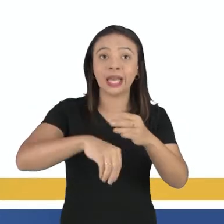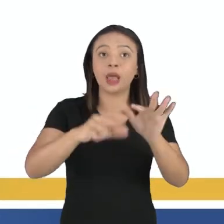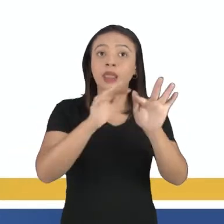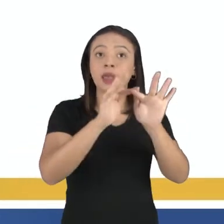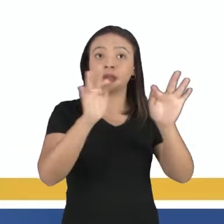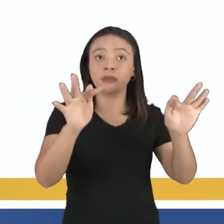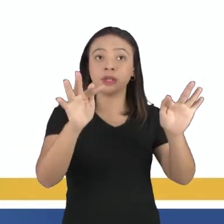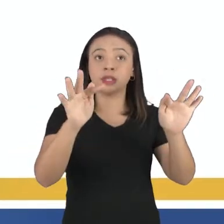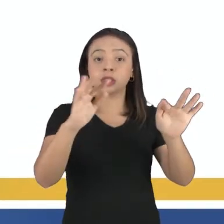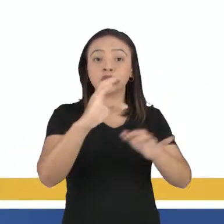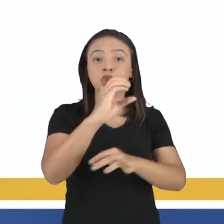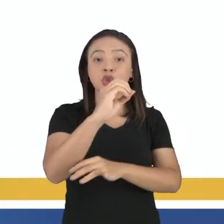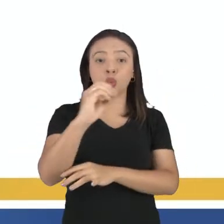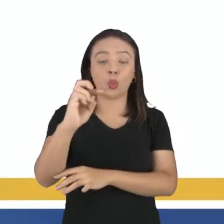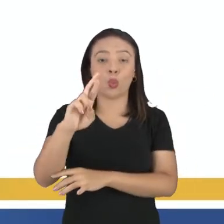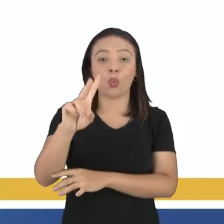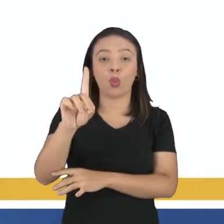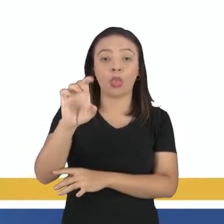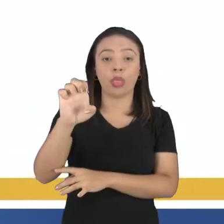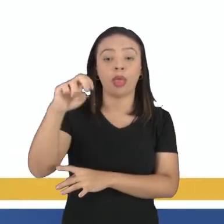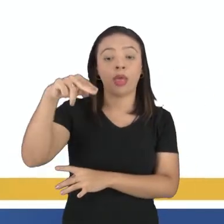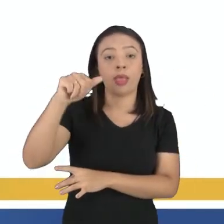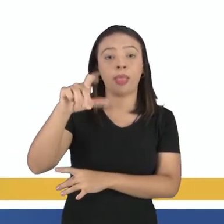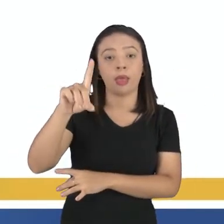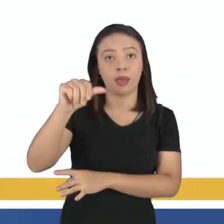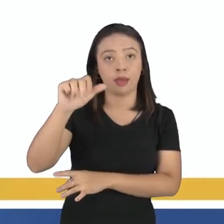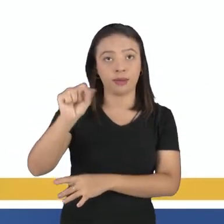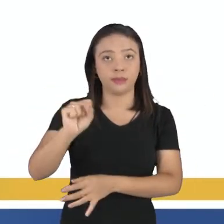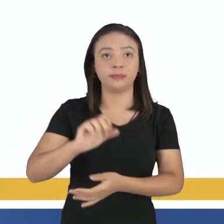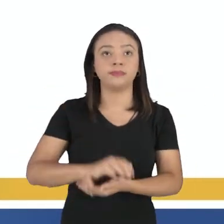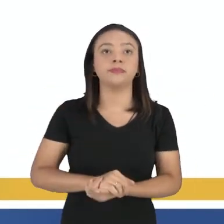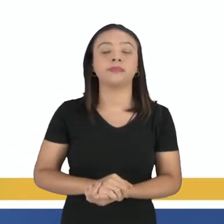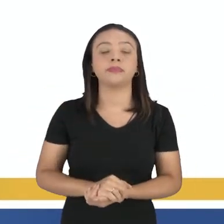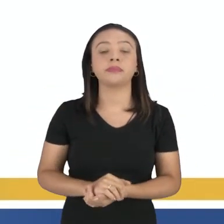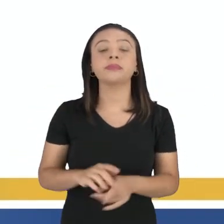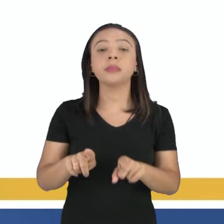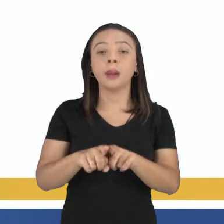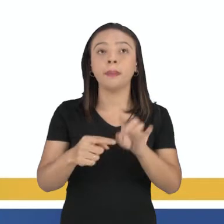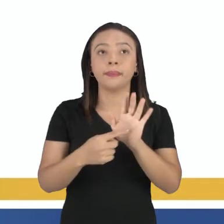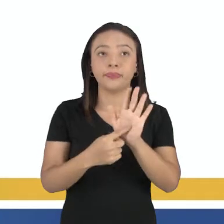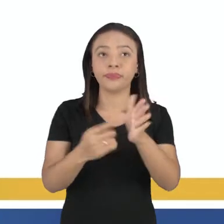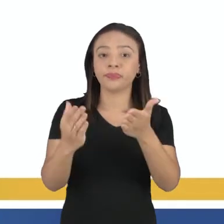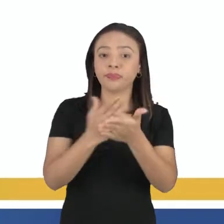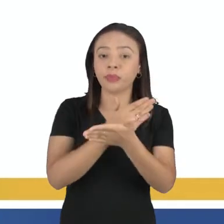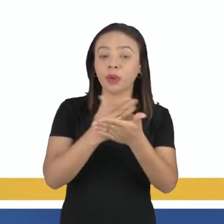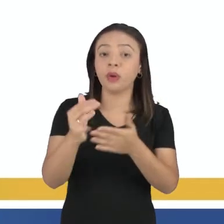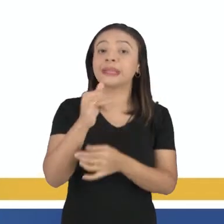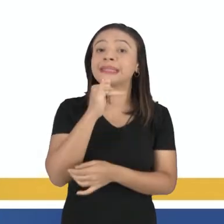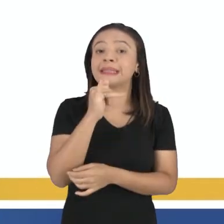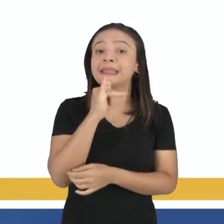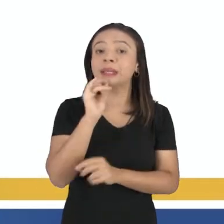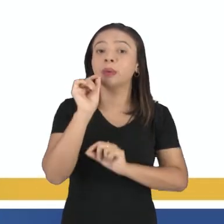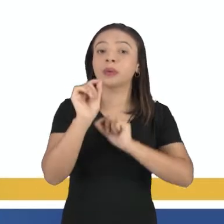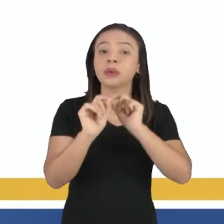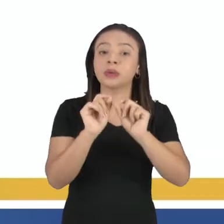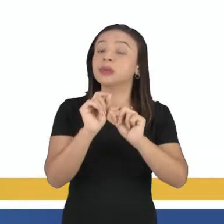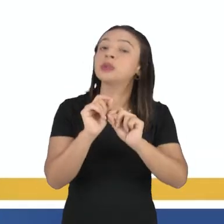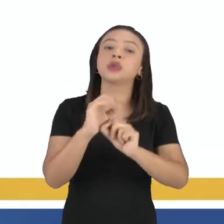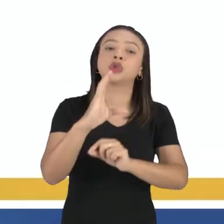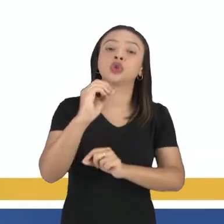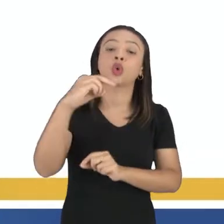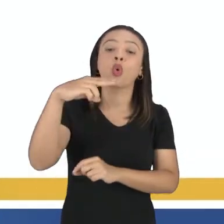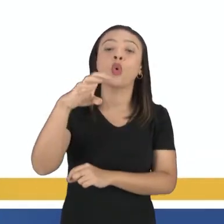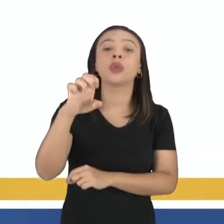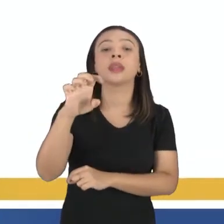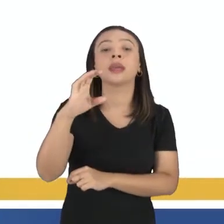orações coordenadas, tá? Então, aí eu trouxe aqui também alguns exemplos de conectivos,